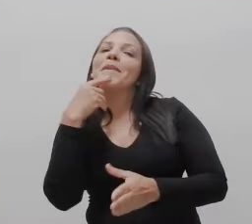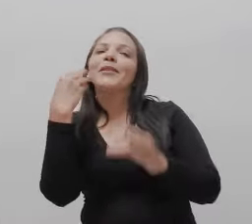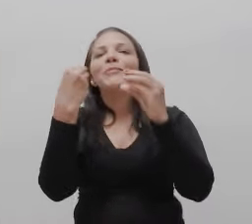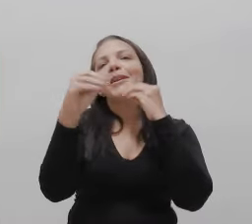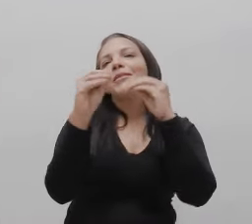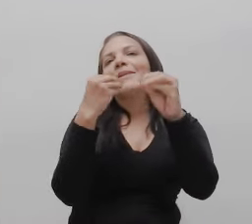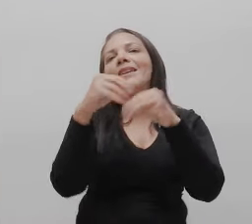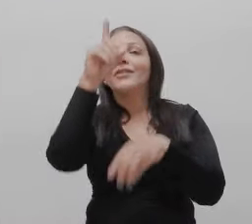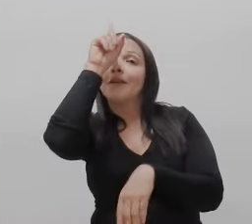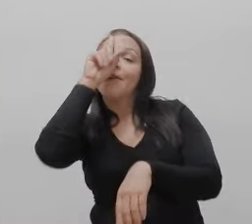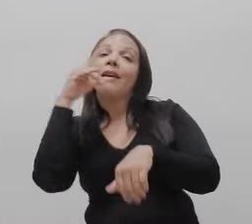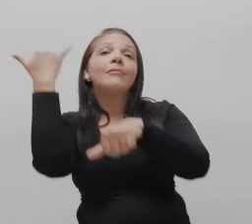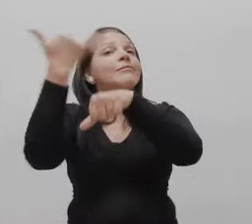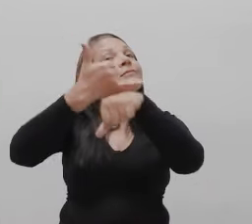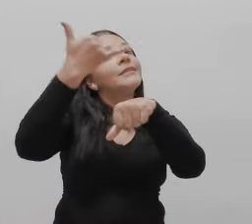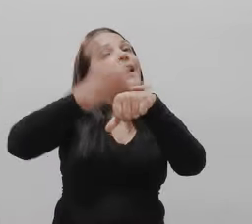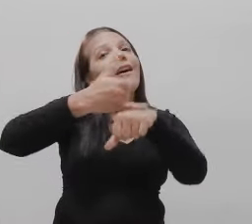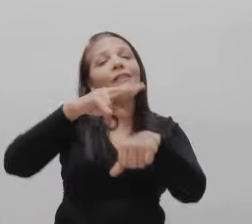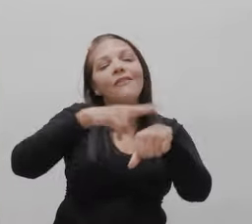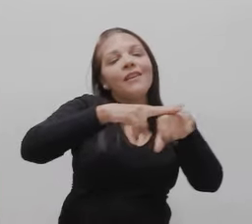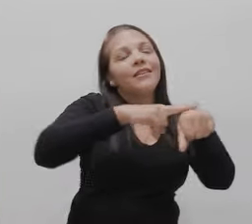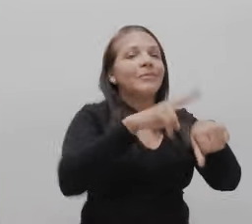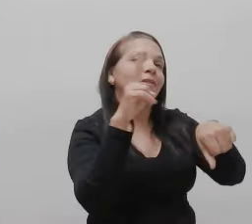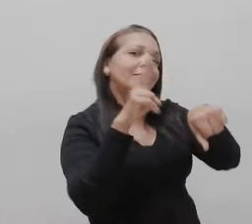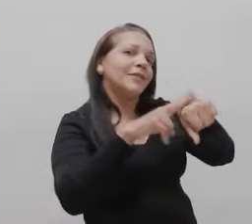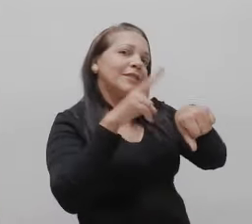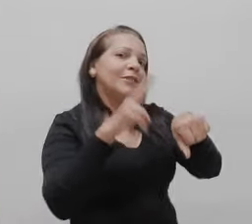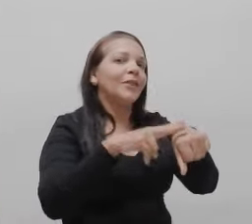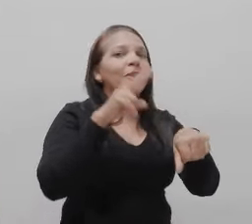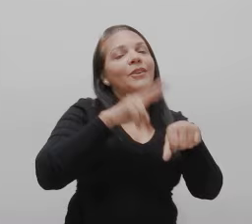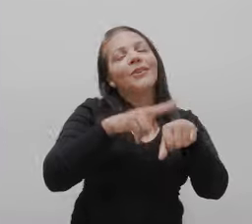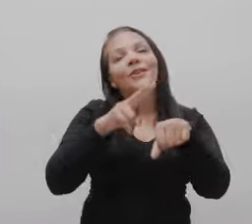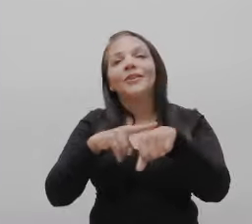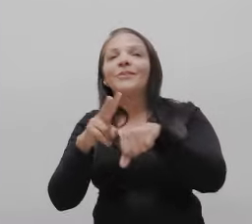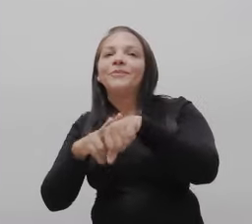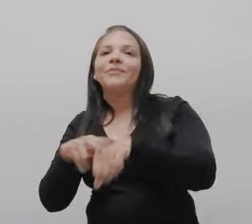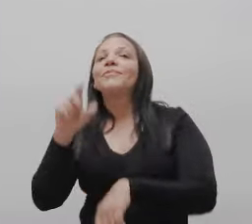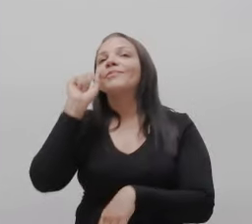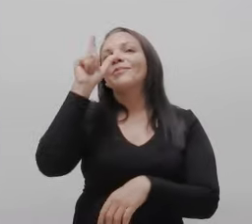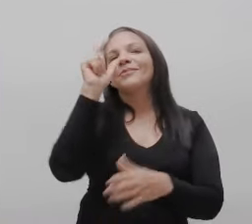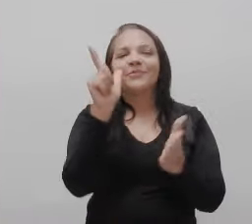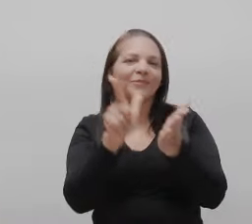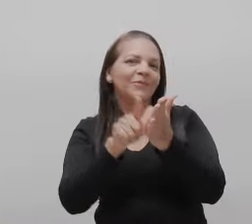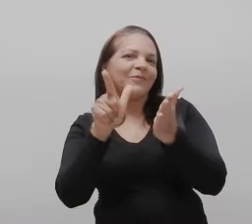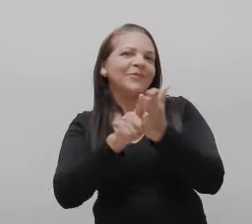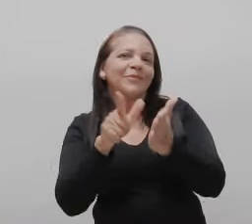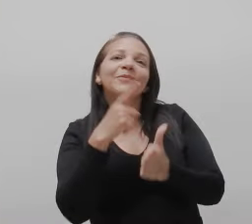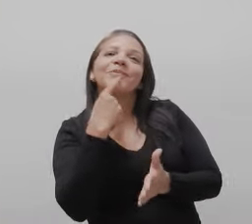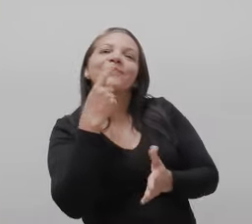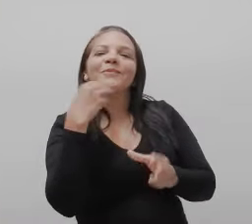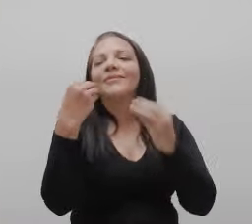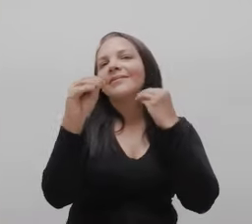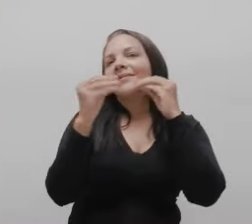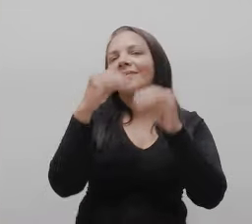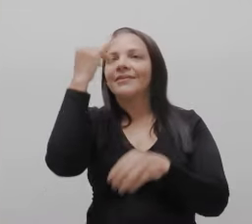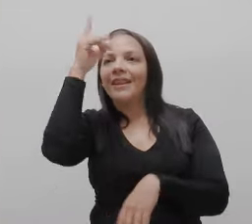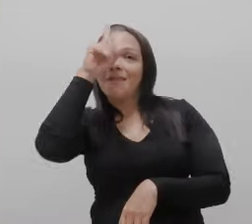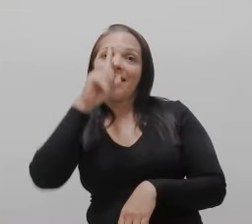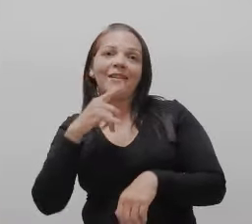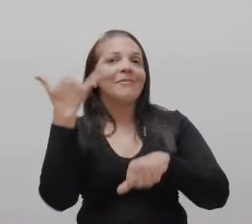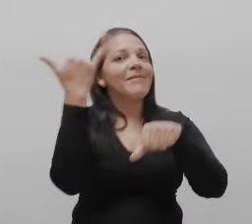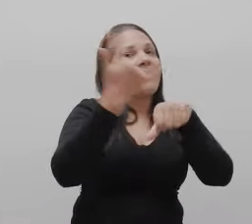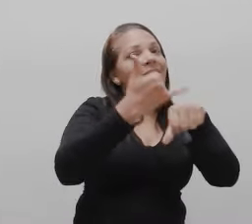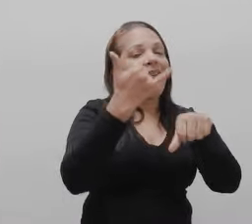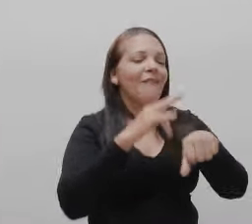Azul para o papel, vermelho para o plástico, amarelo para o metal, verde para o vidro. Azul para o papel, vermelho